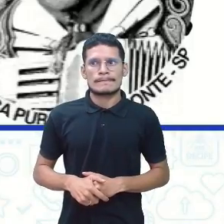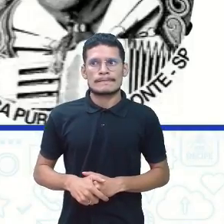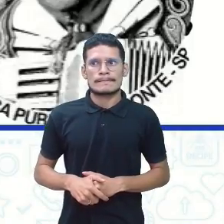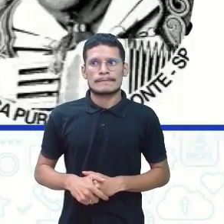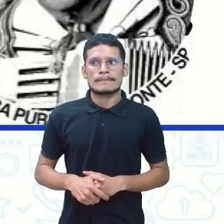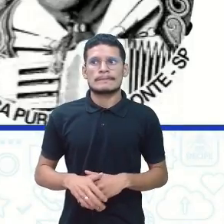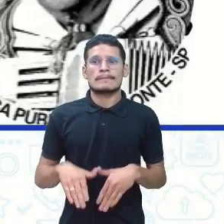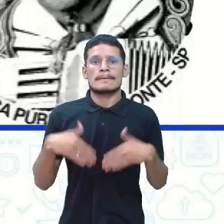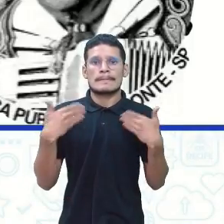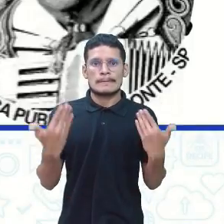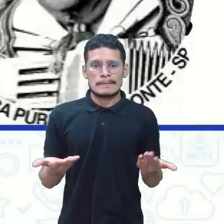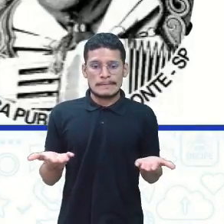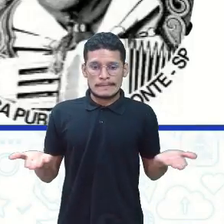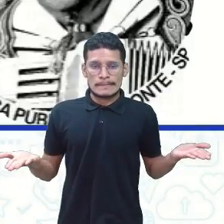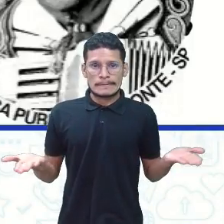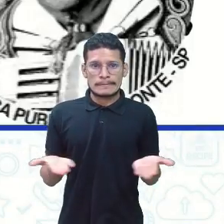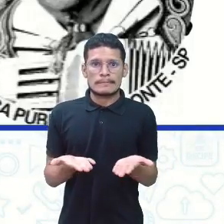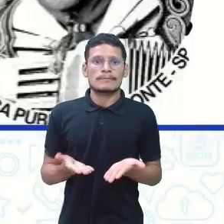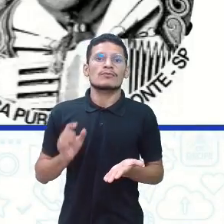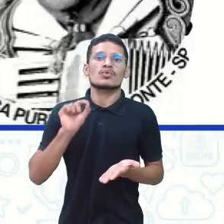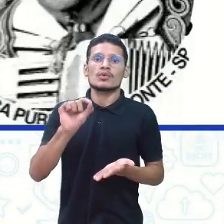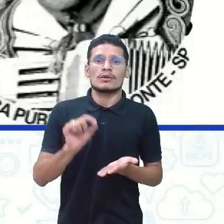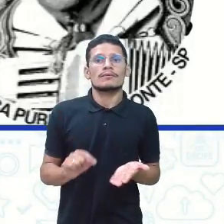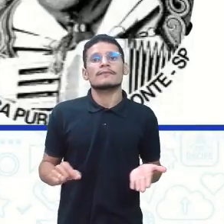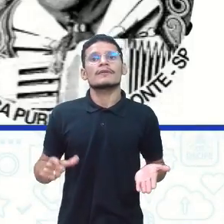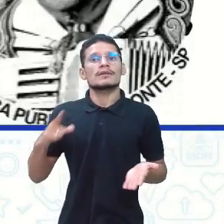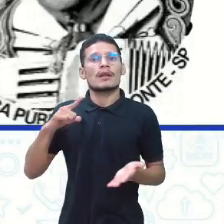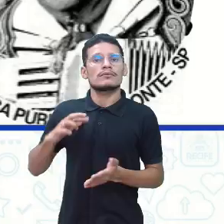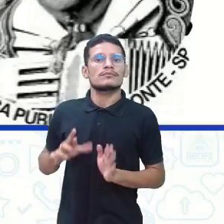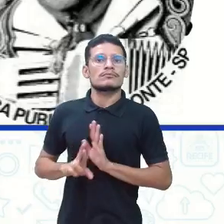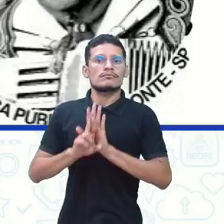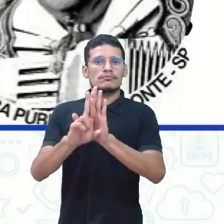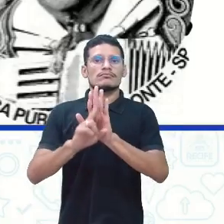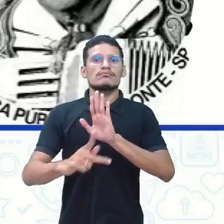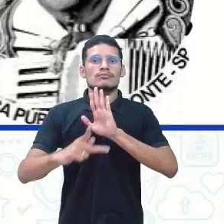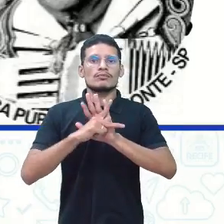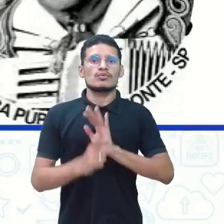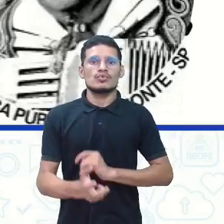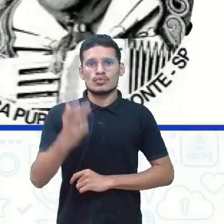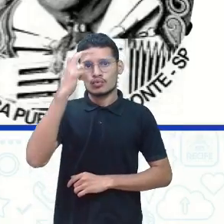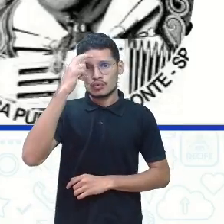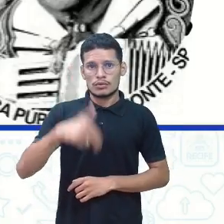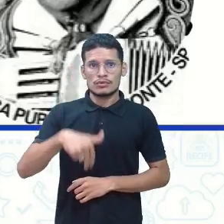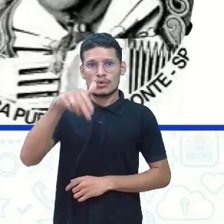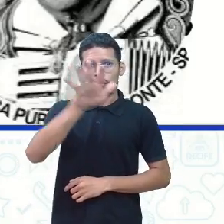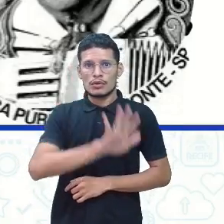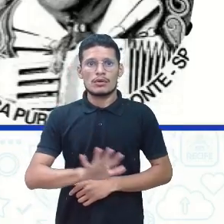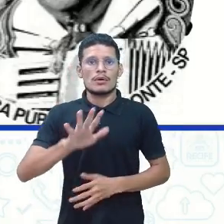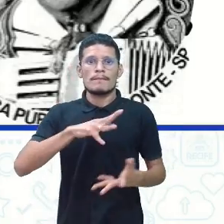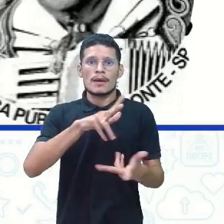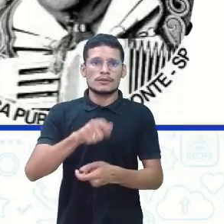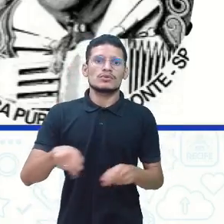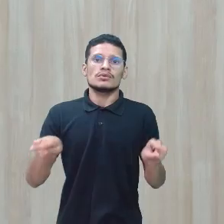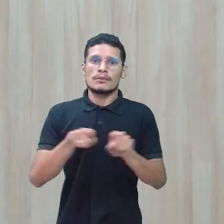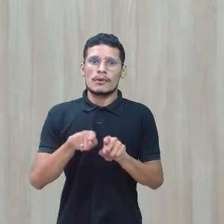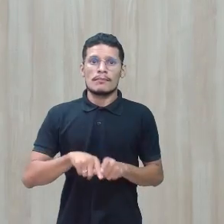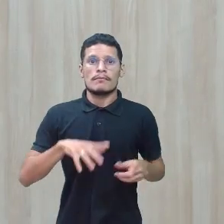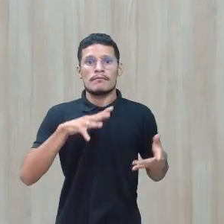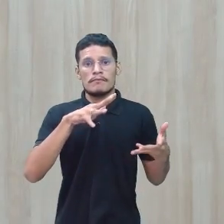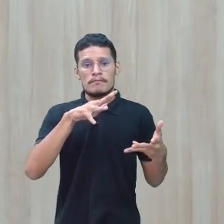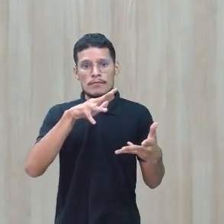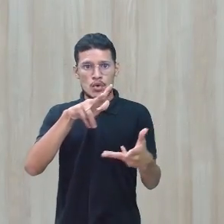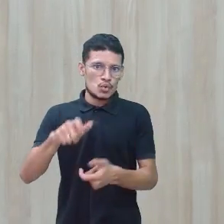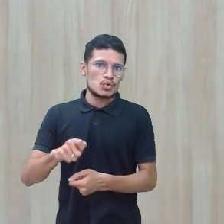E aí a gente chega na maior representatividade da cultura nordestina no Brasil e no mundo, né? Que a gente está falando de